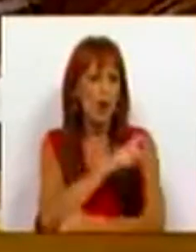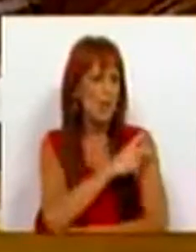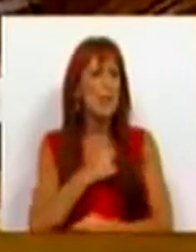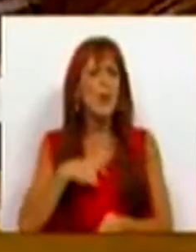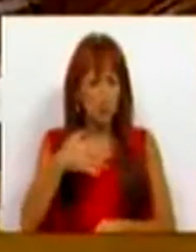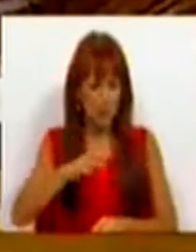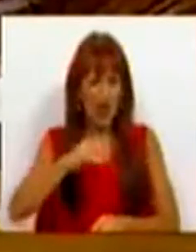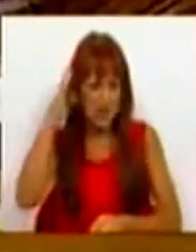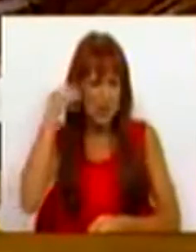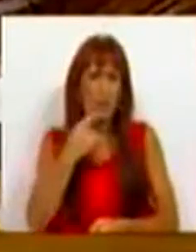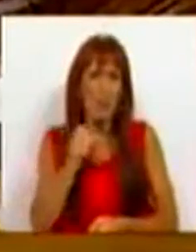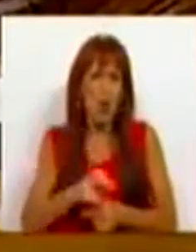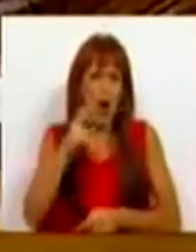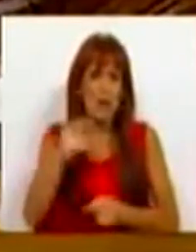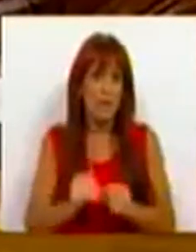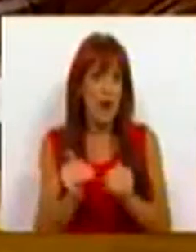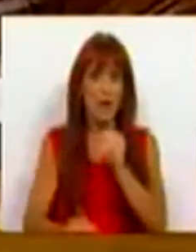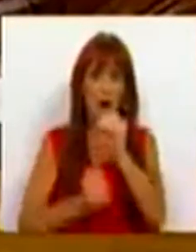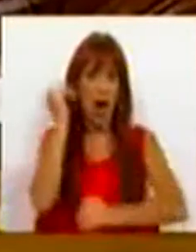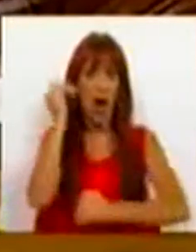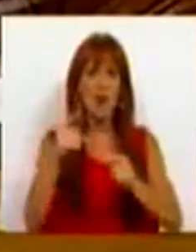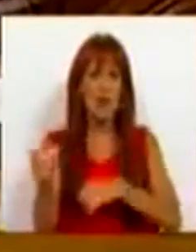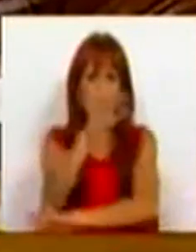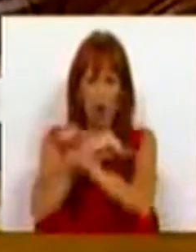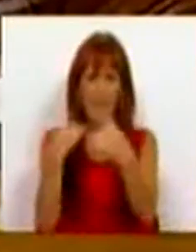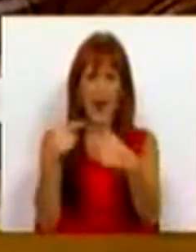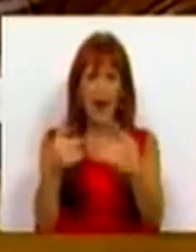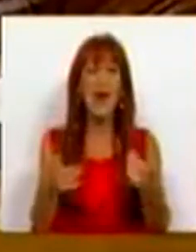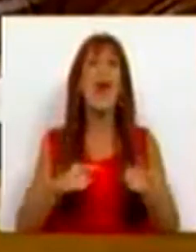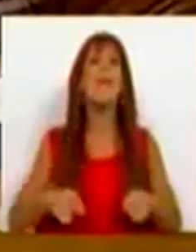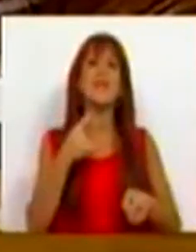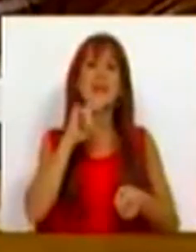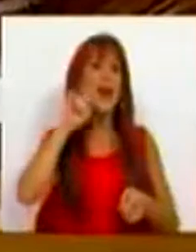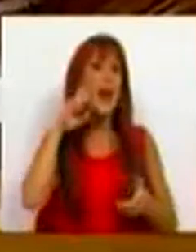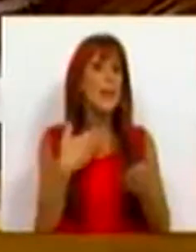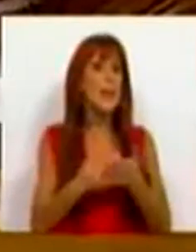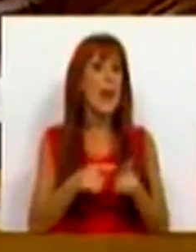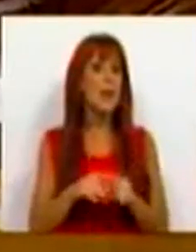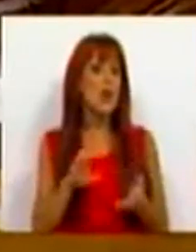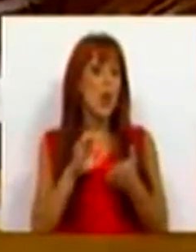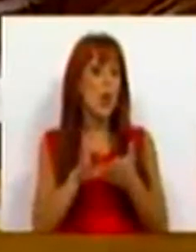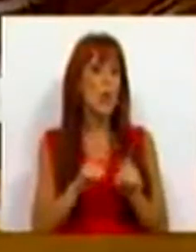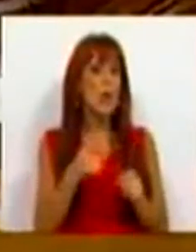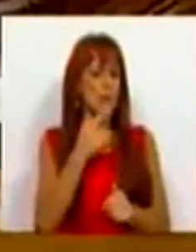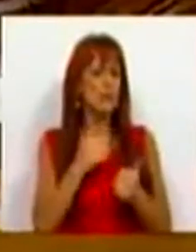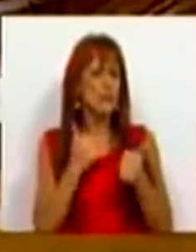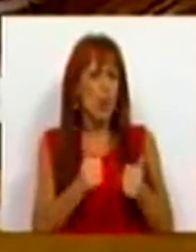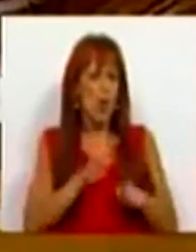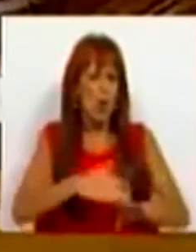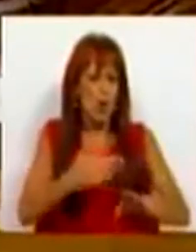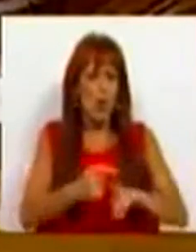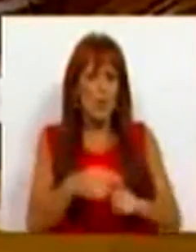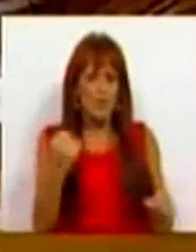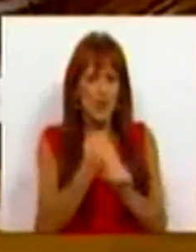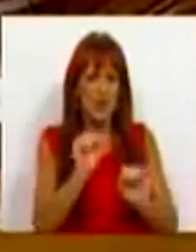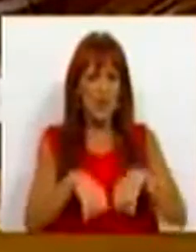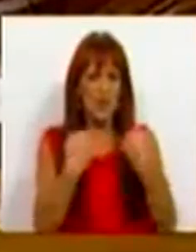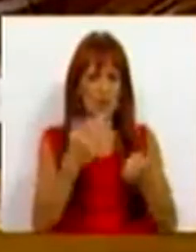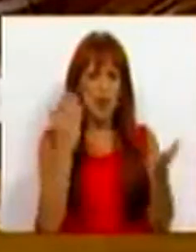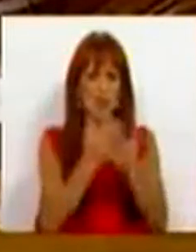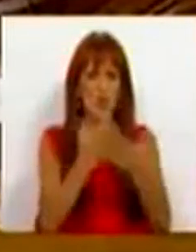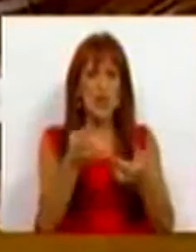estudantil. O alargamento da base social do ensino superior tem de ser perspectivado de forma ampla, não focando exclusivamente a discussão em